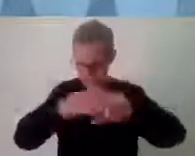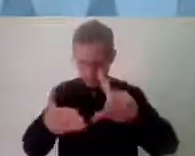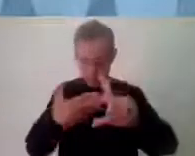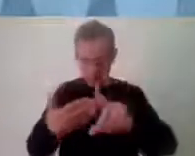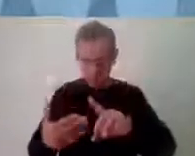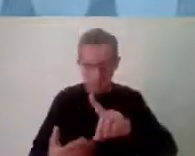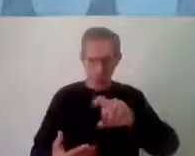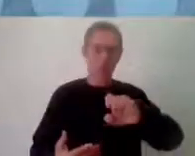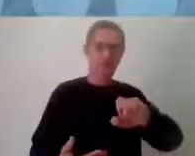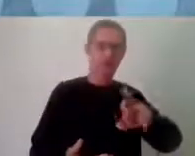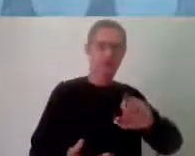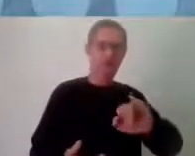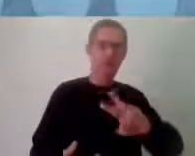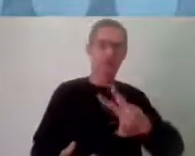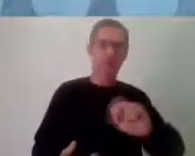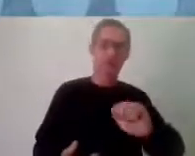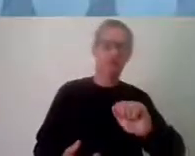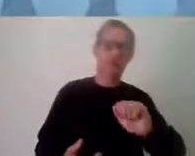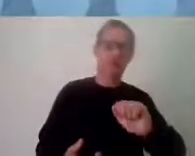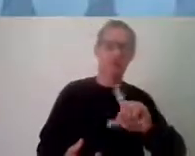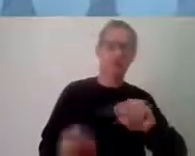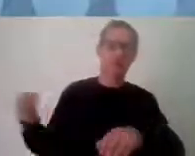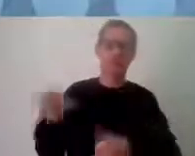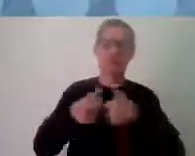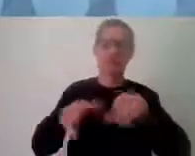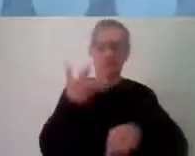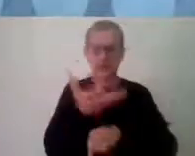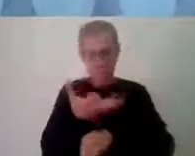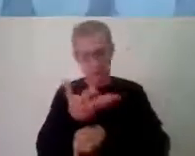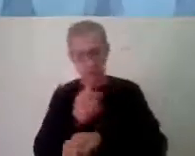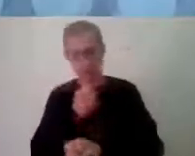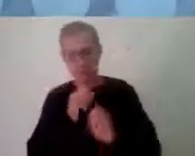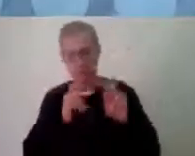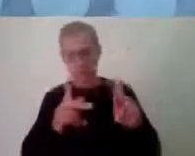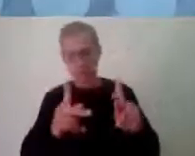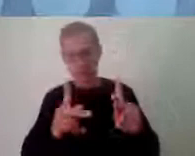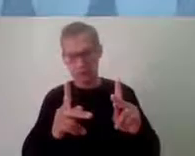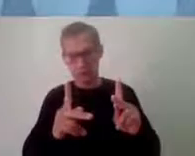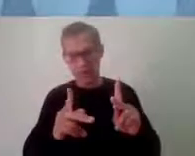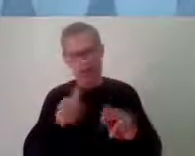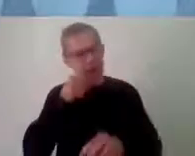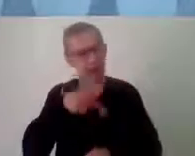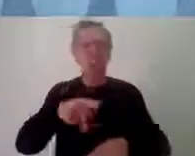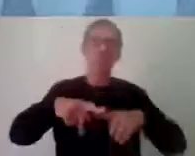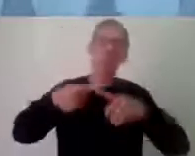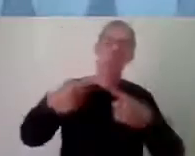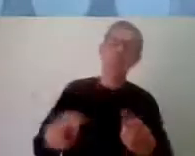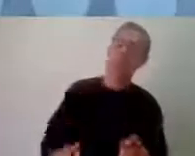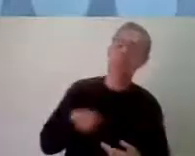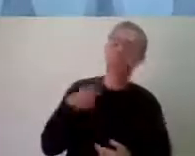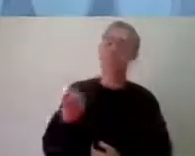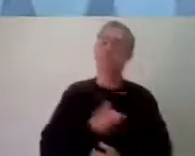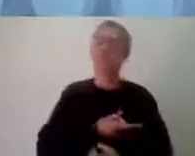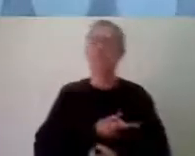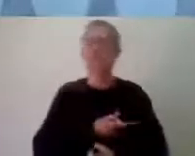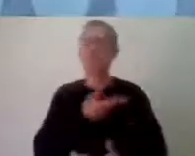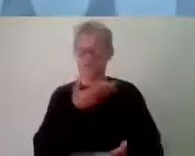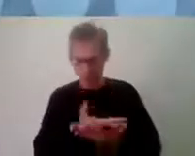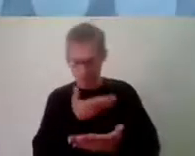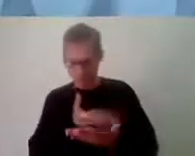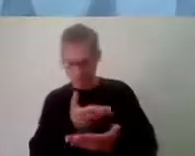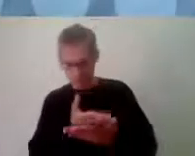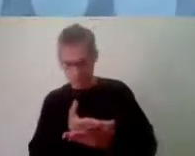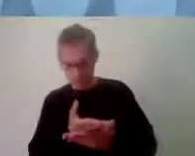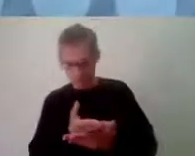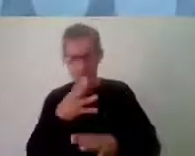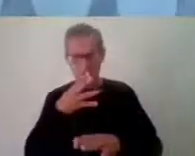porque elas serão essenciais para essa disciplina, tá bom? Tá, professora, a gente já, né, vocês já viram